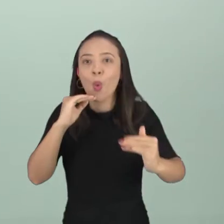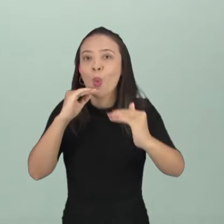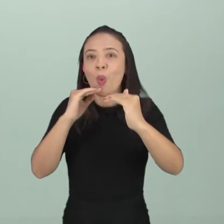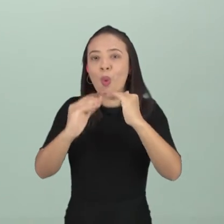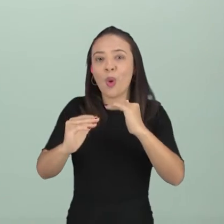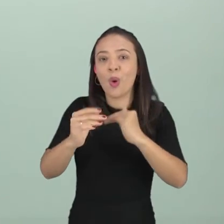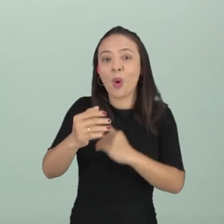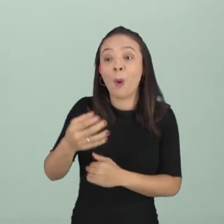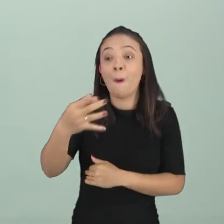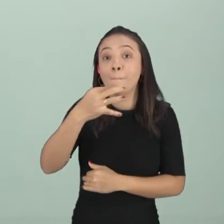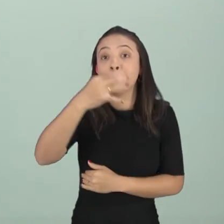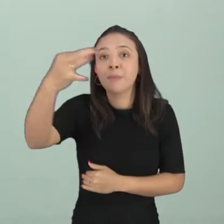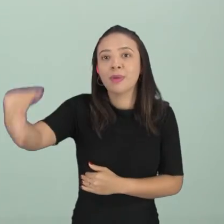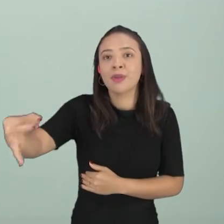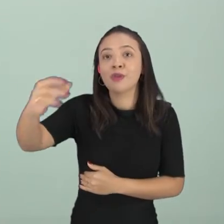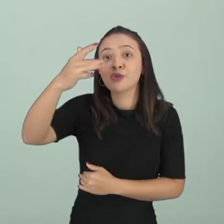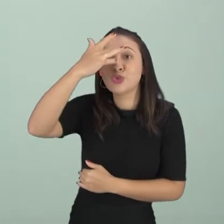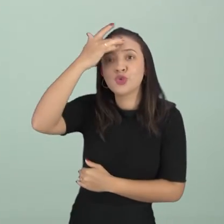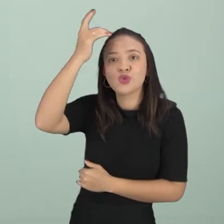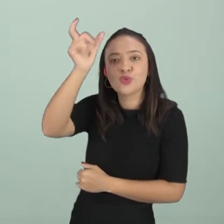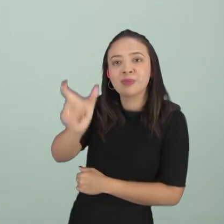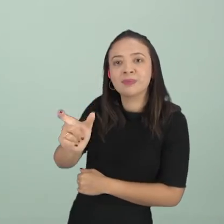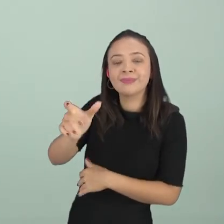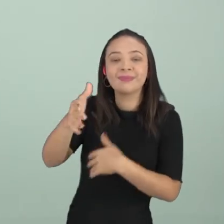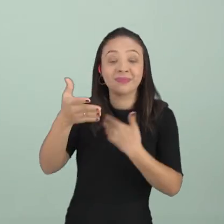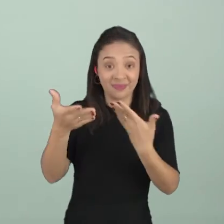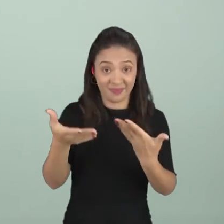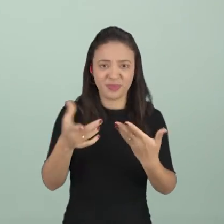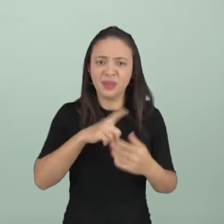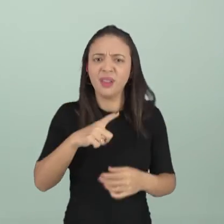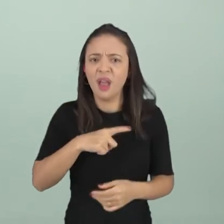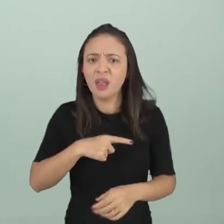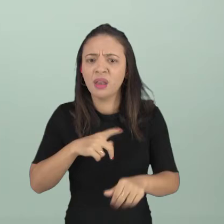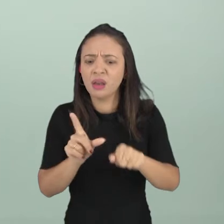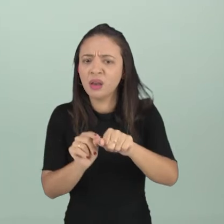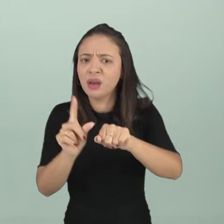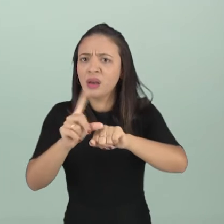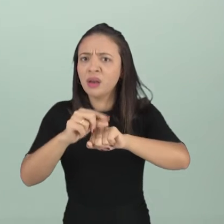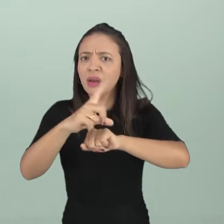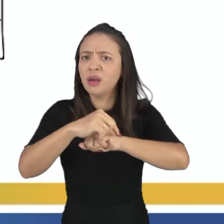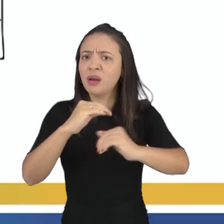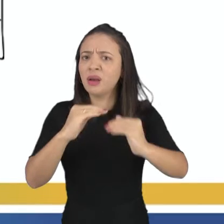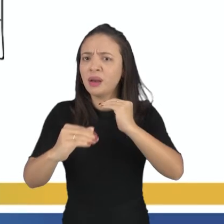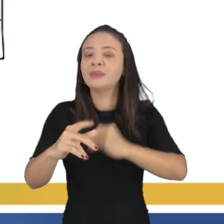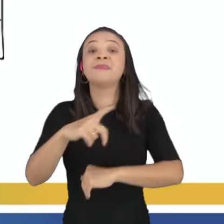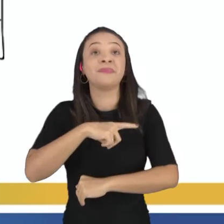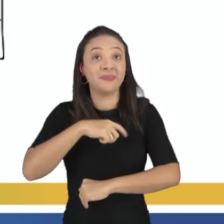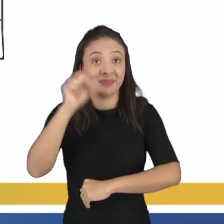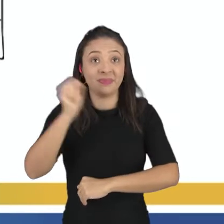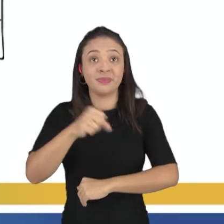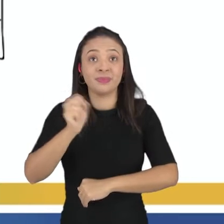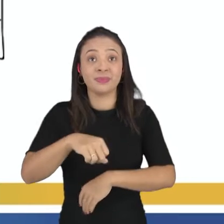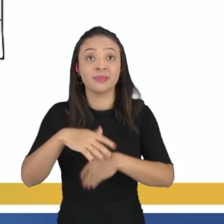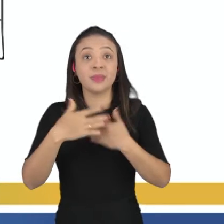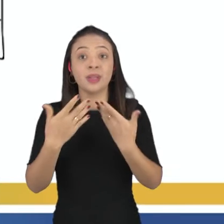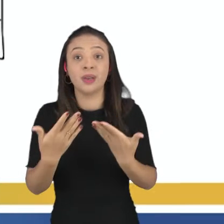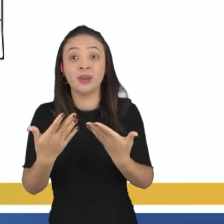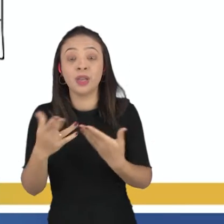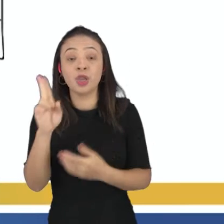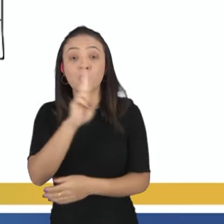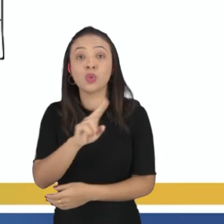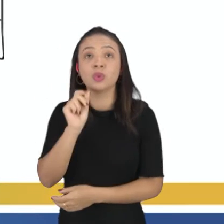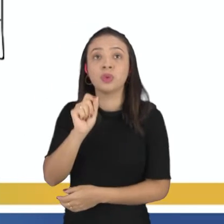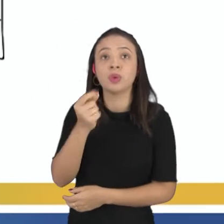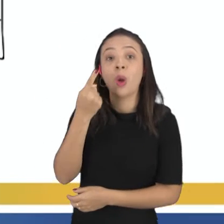pessoa te disse. O que você acha? Nós vamos ter um contra-argumento aí? Vamos, né? Qual? Ele vai